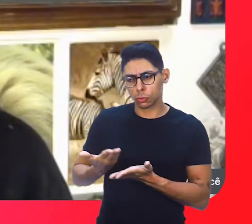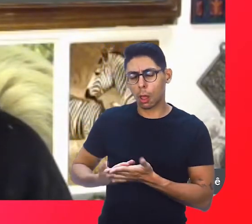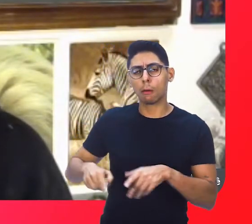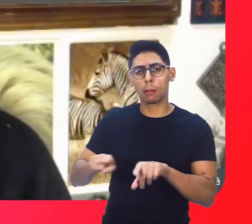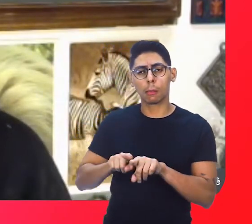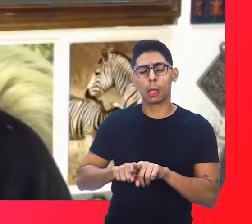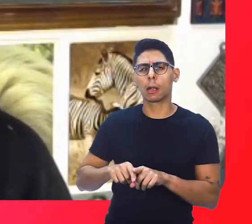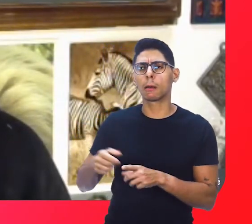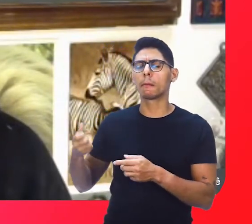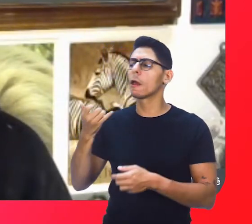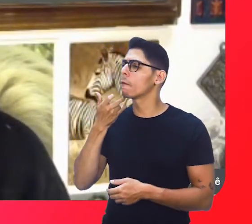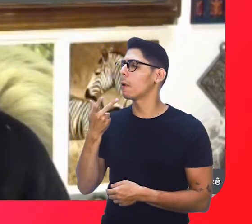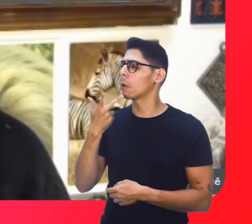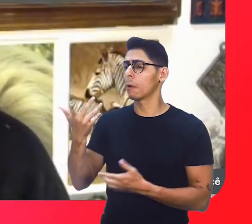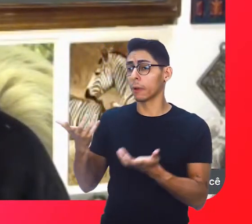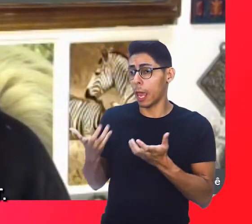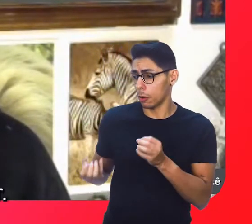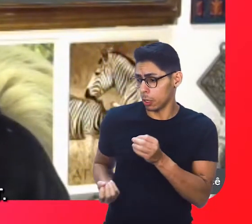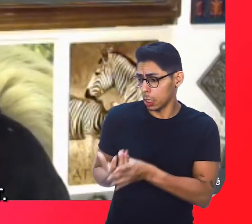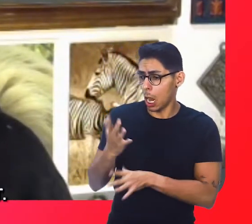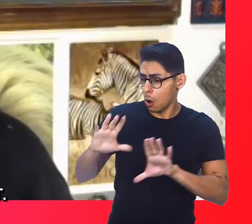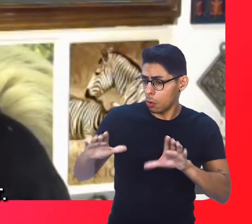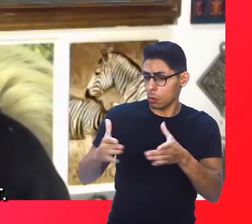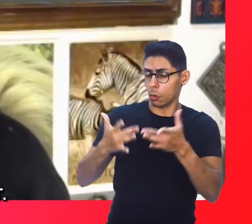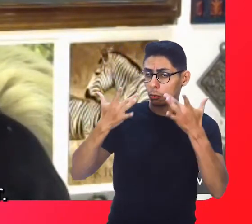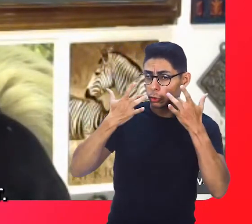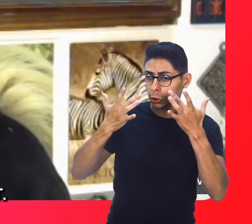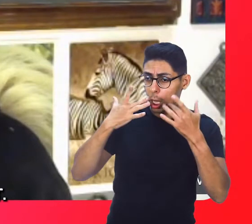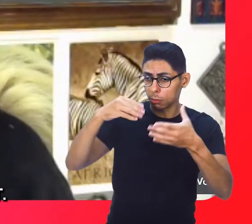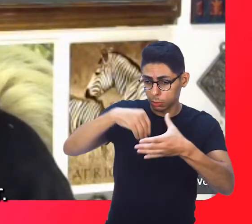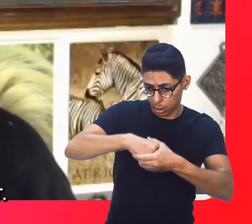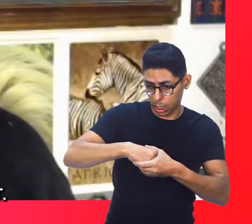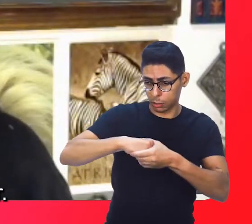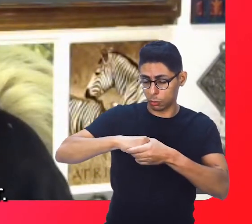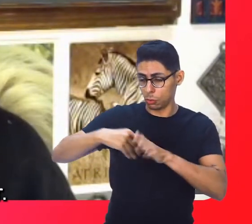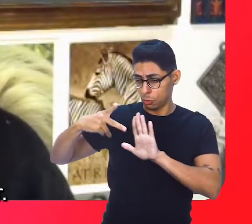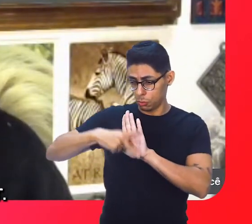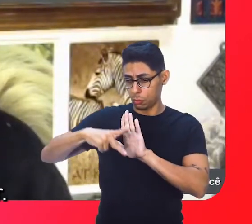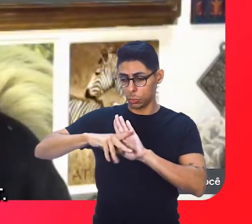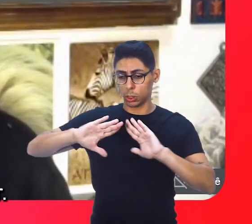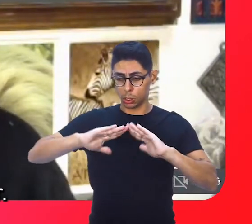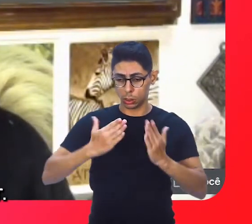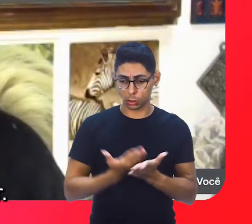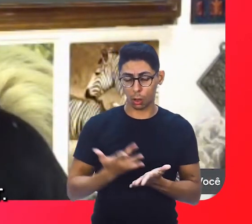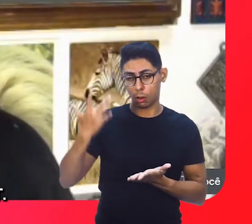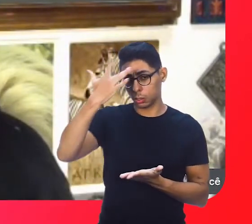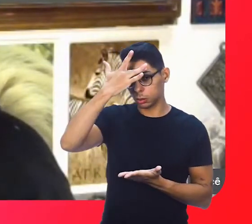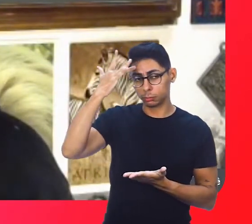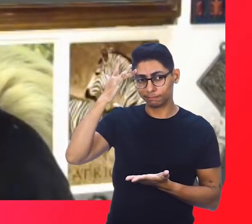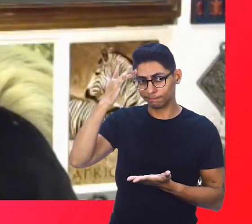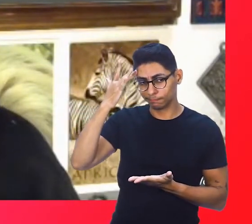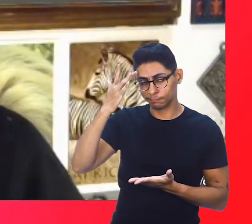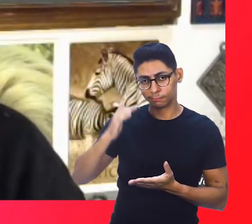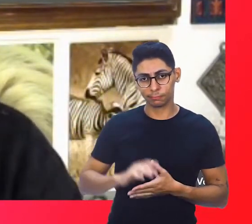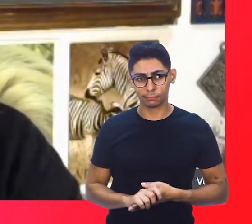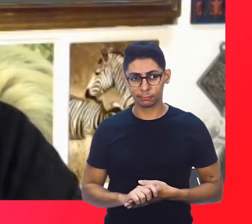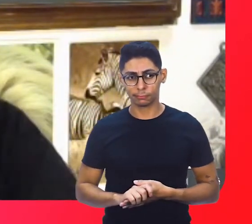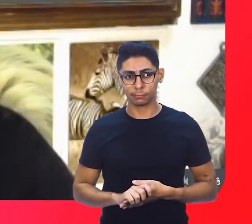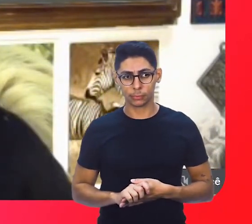mãe, eu quero criar um grupo de teatro dentro da Escola de Gente que vai falar de inclusão com humor,